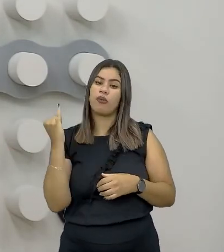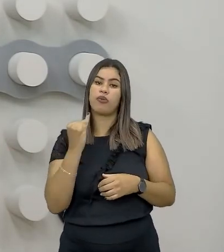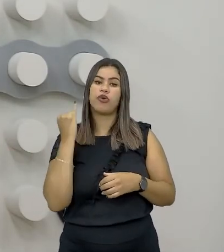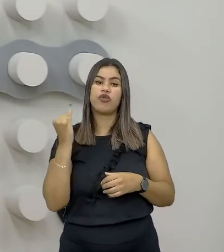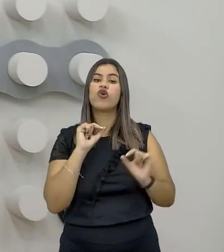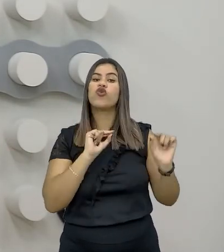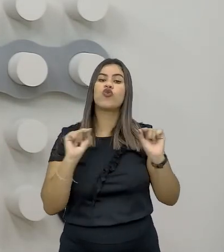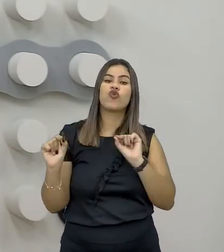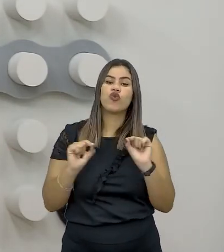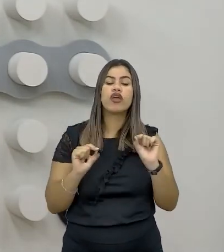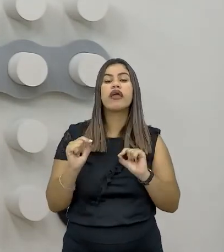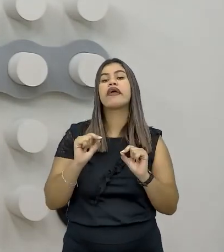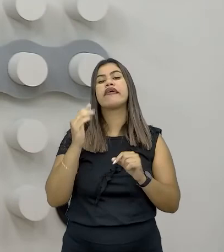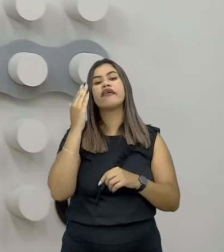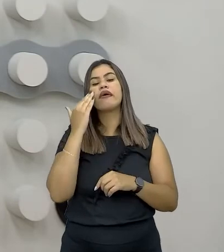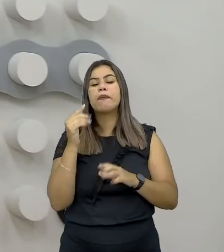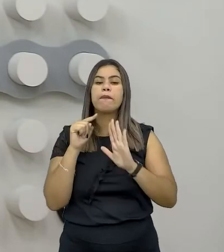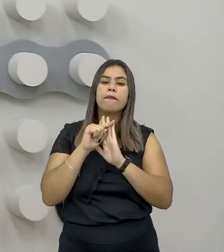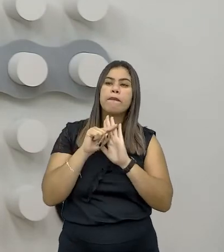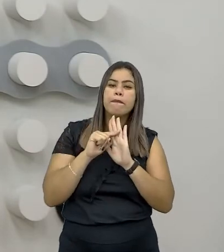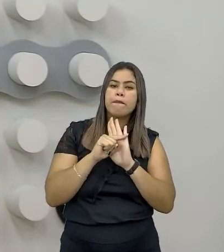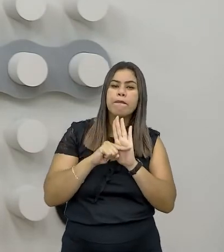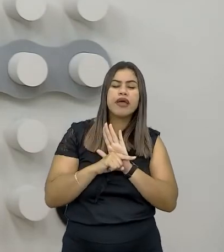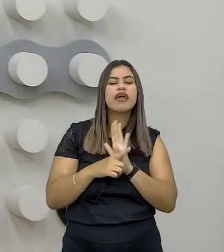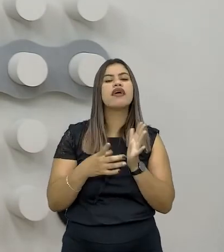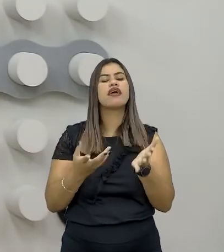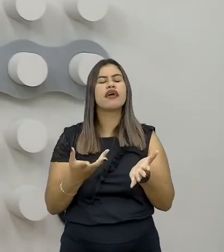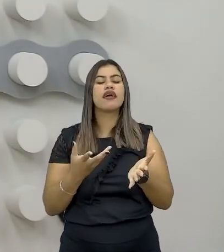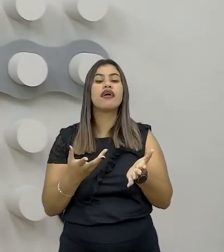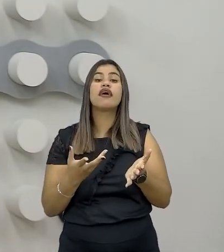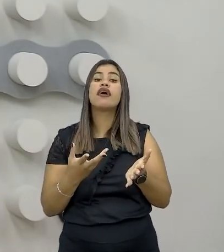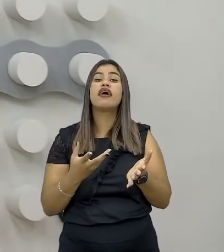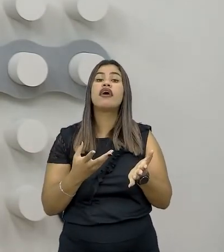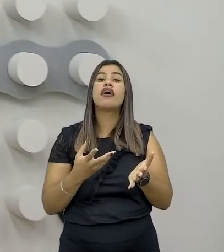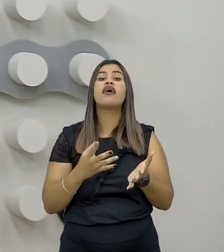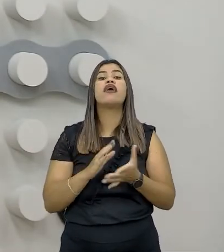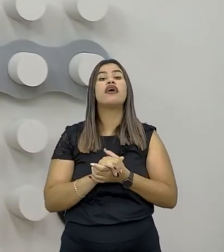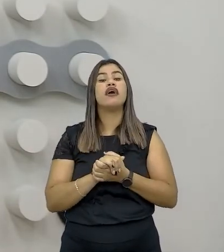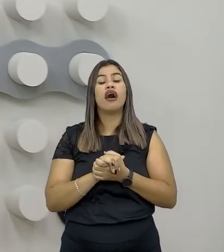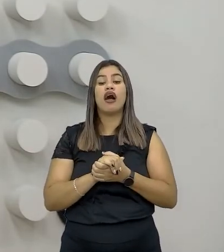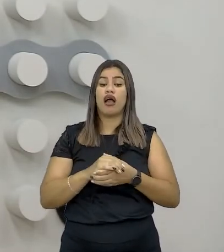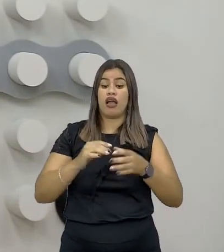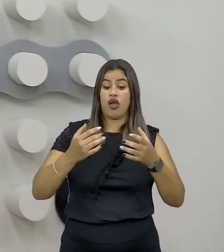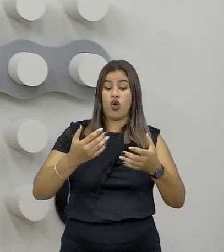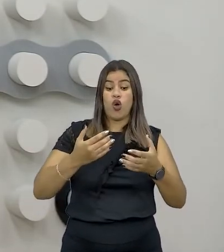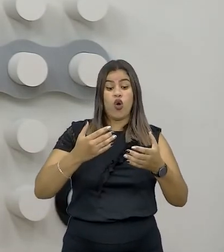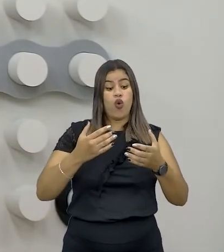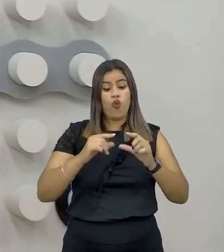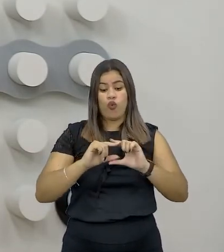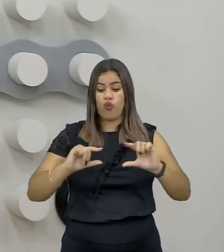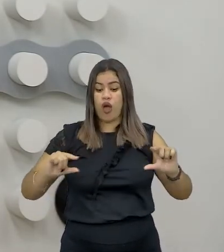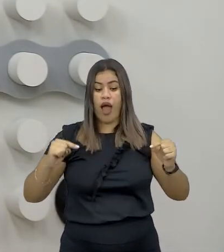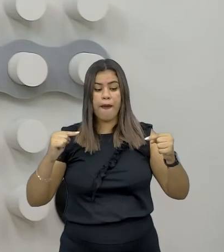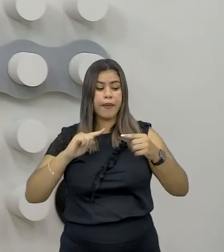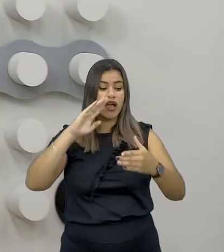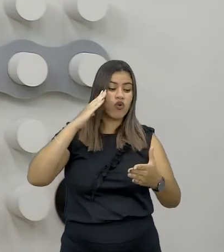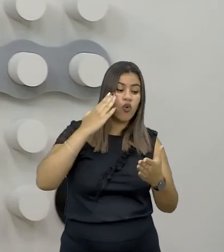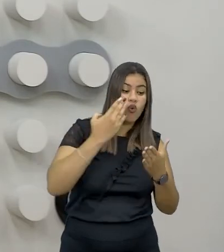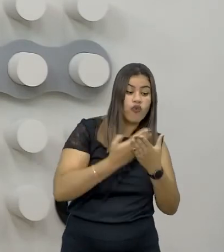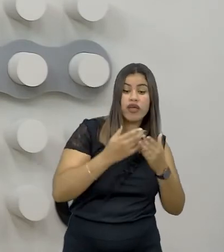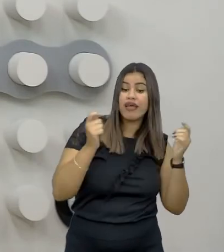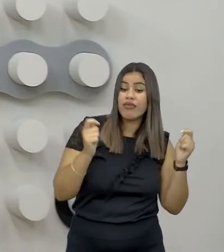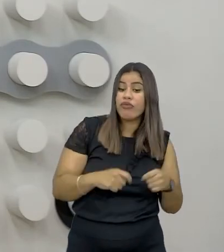é saber onde pesquisar, quais são os canais confiáveis de informação ou não, como mencionar